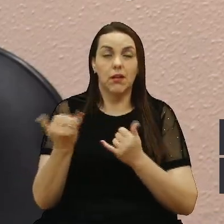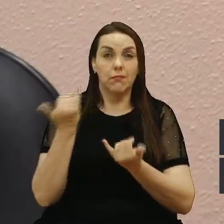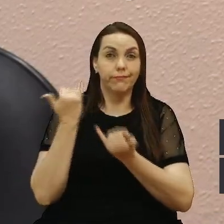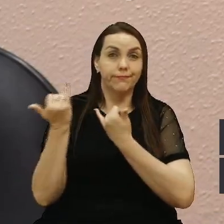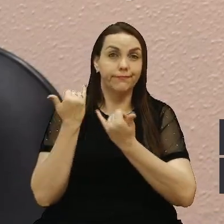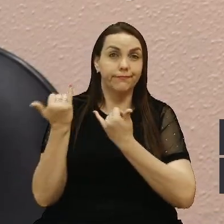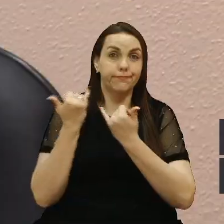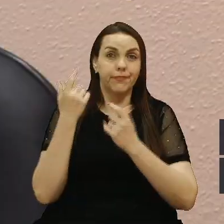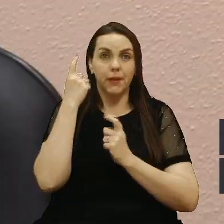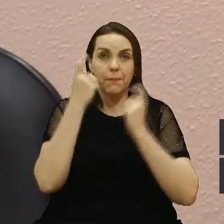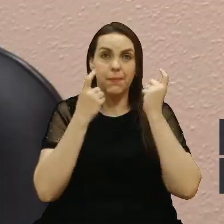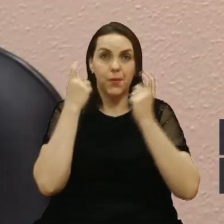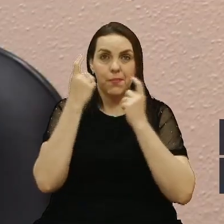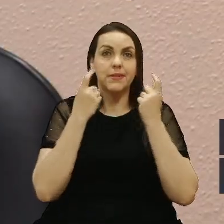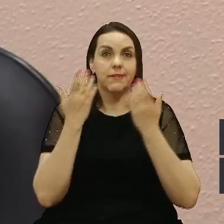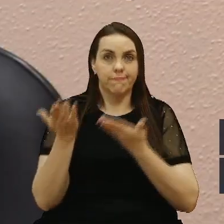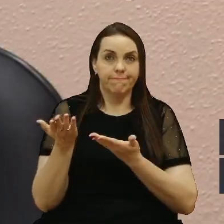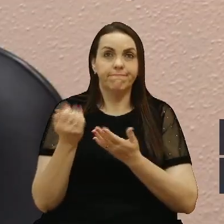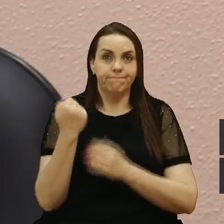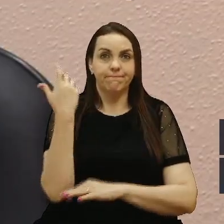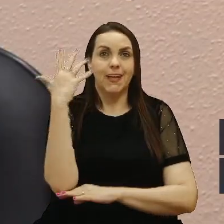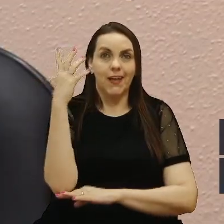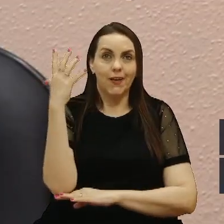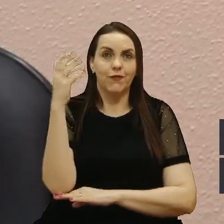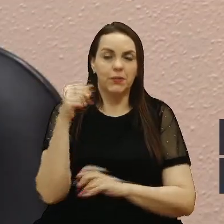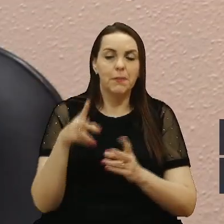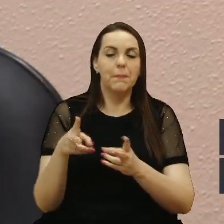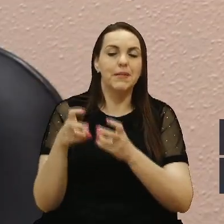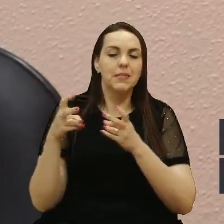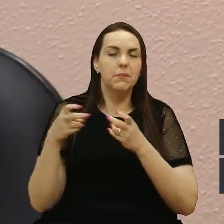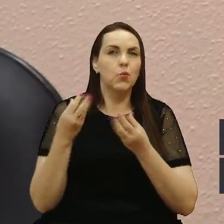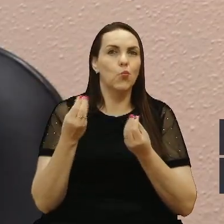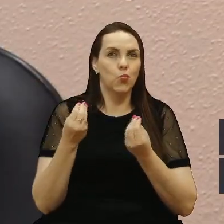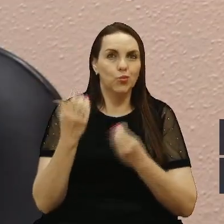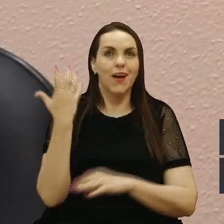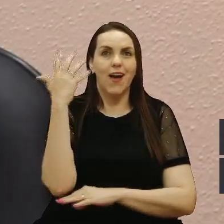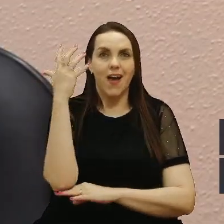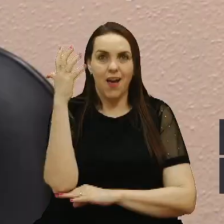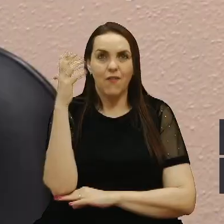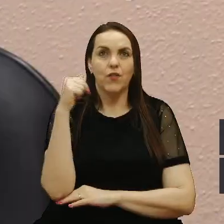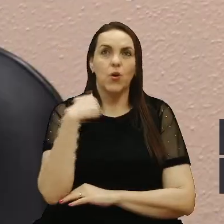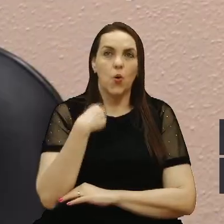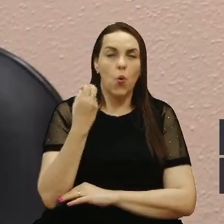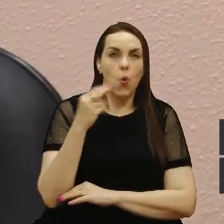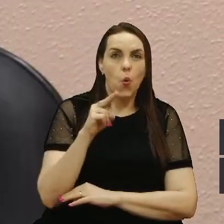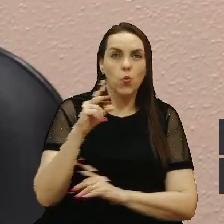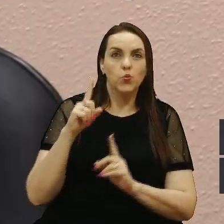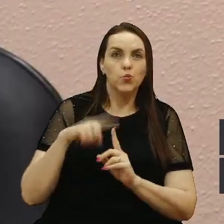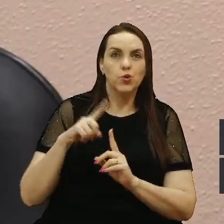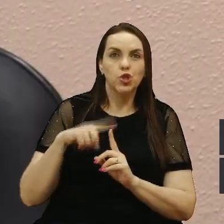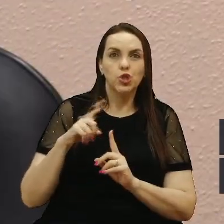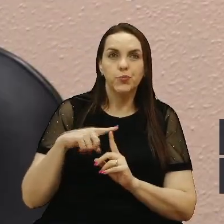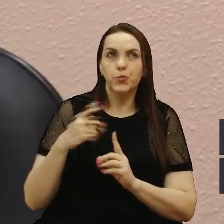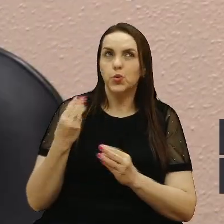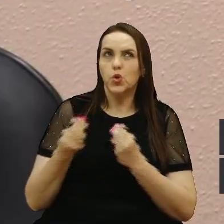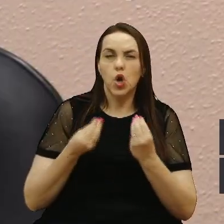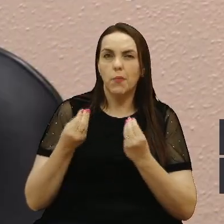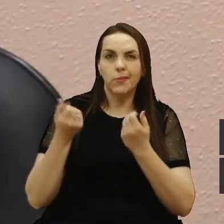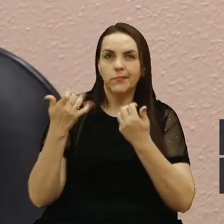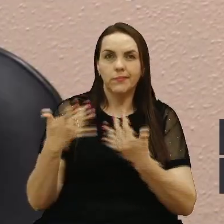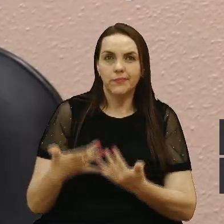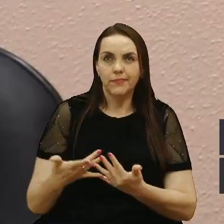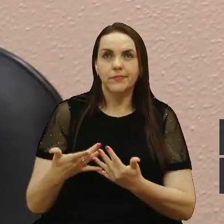pessoas em relação a isso. Né? A gente tem percebido muitas árvores que ou estão com algum tipo de, como o senhor comentou, erva